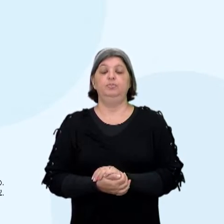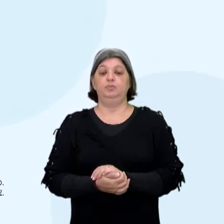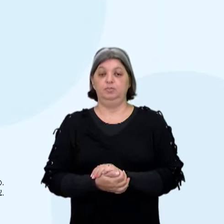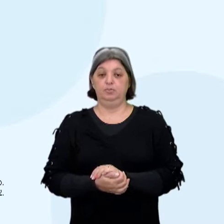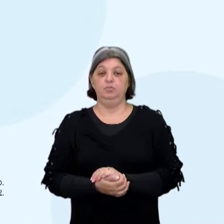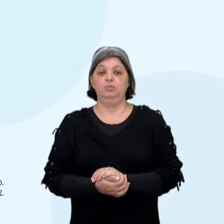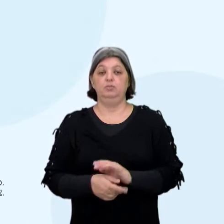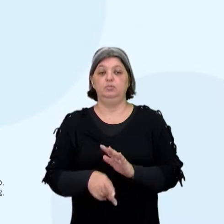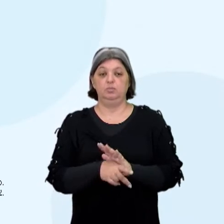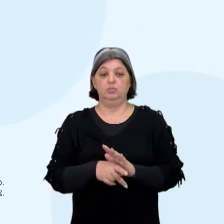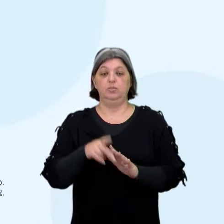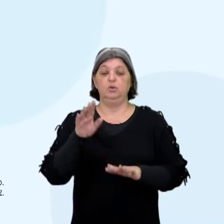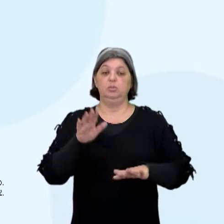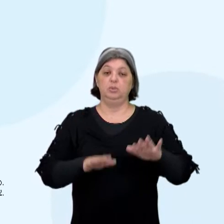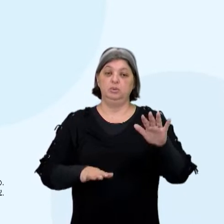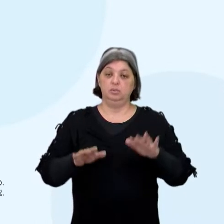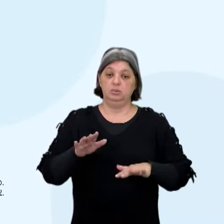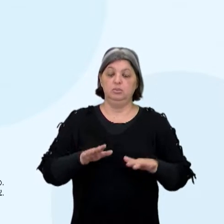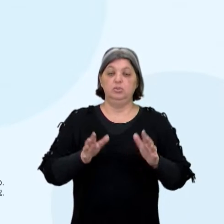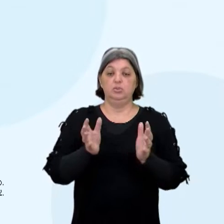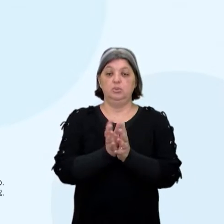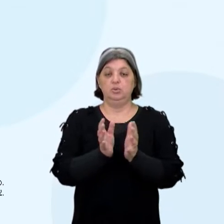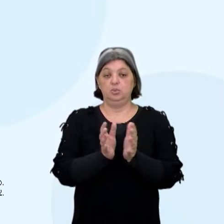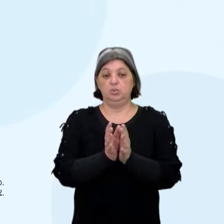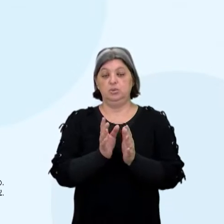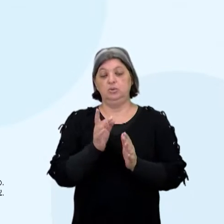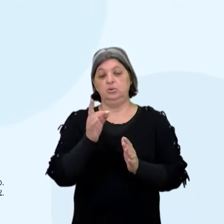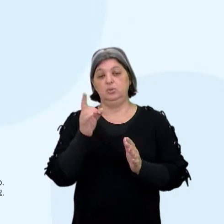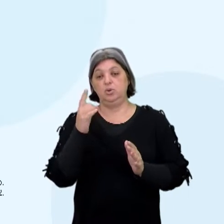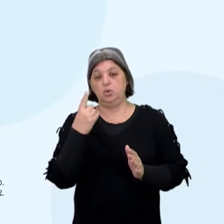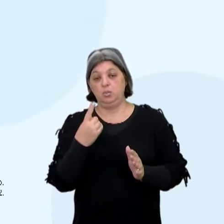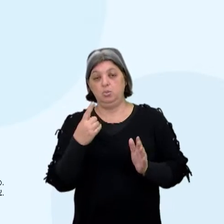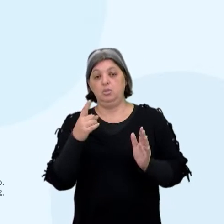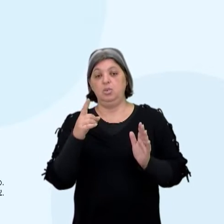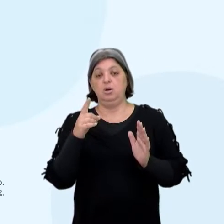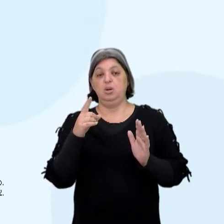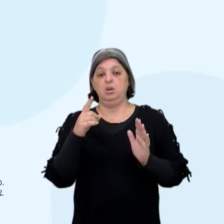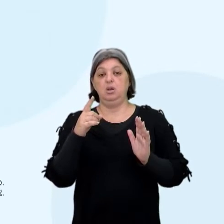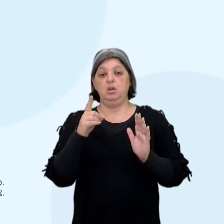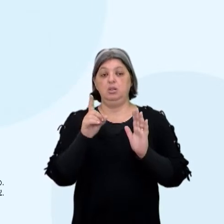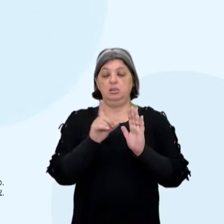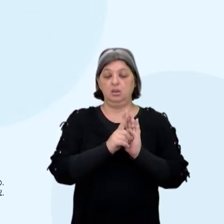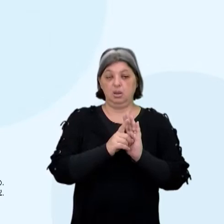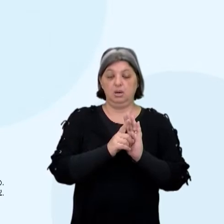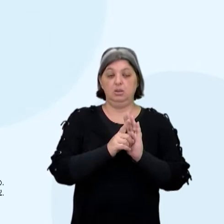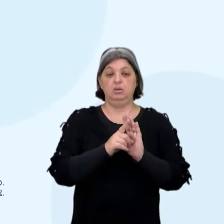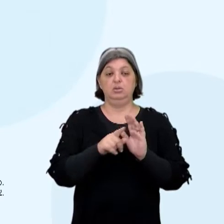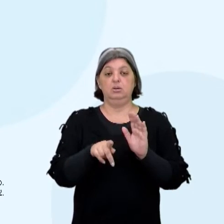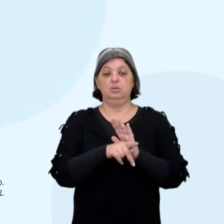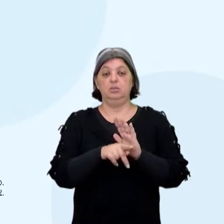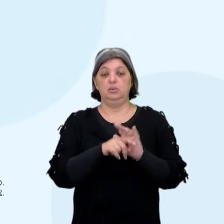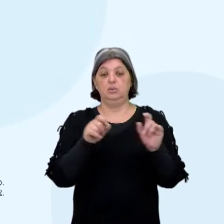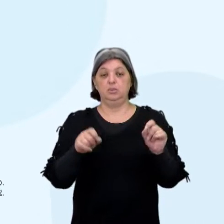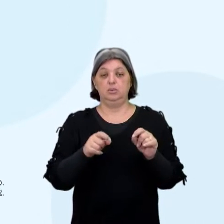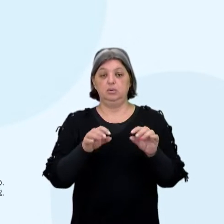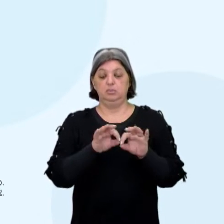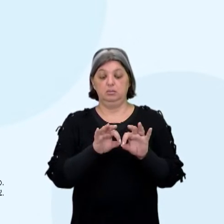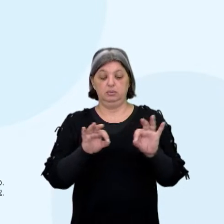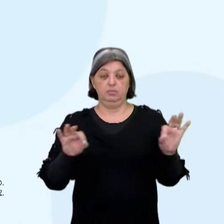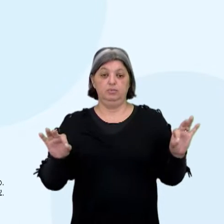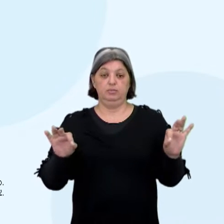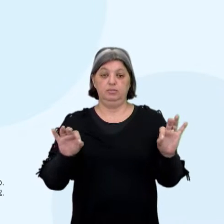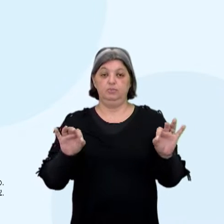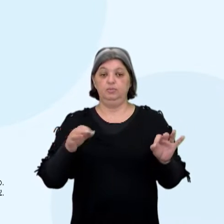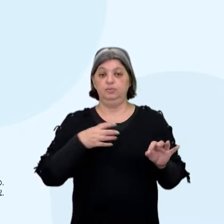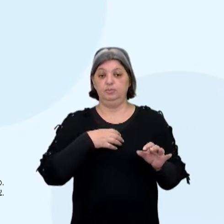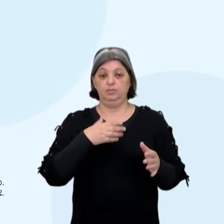a média de estudantes por turma no período de uma década. A ideia do modelo de regressão linear simples é estimar uma reta que melhor